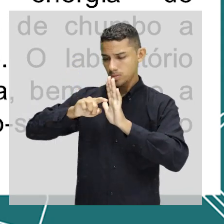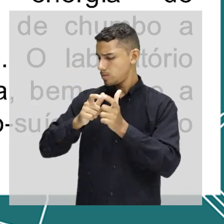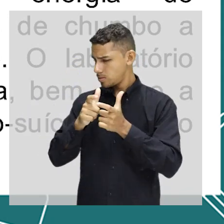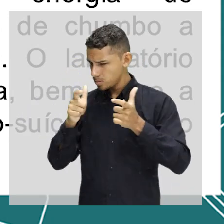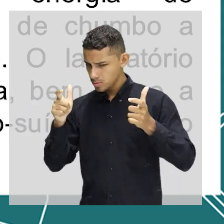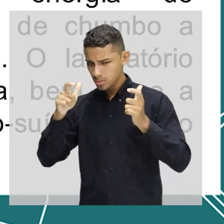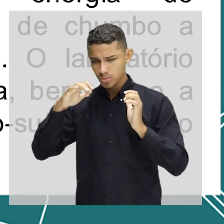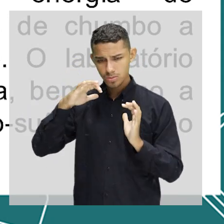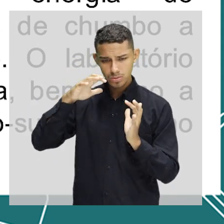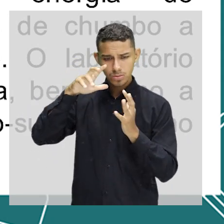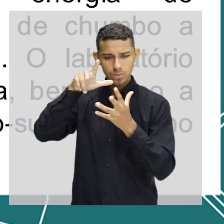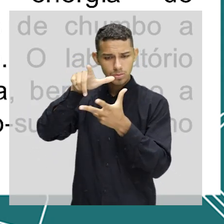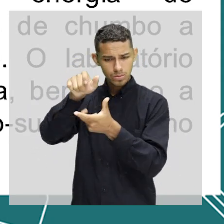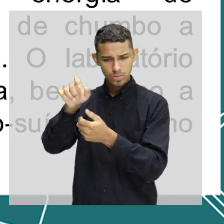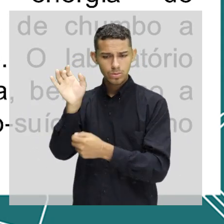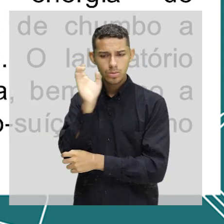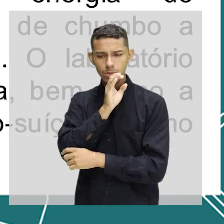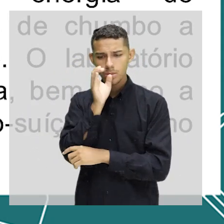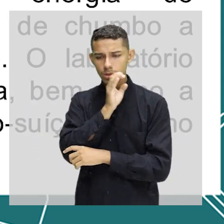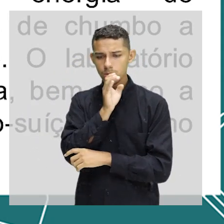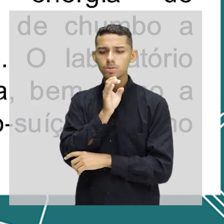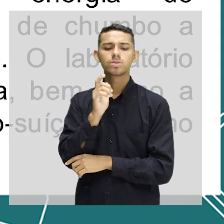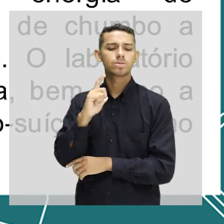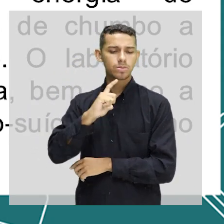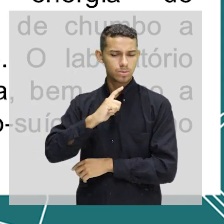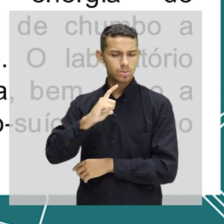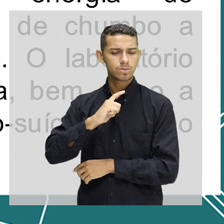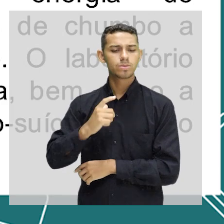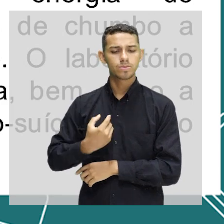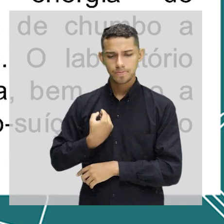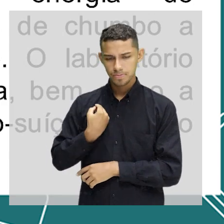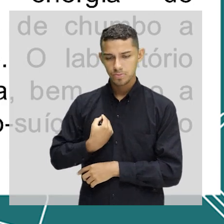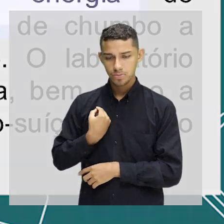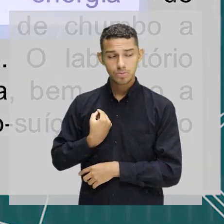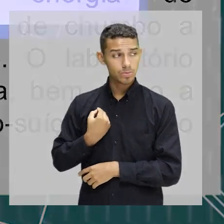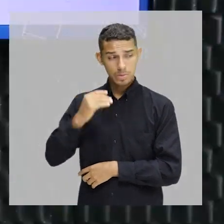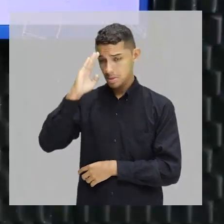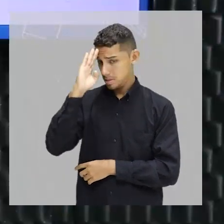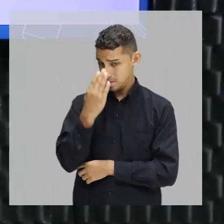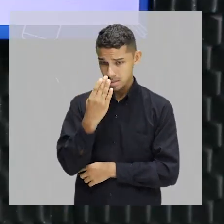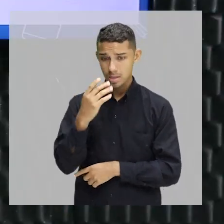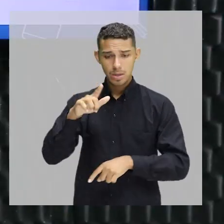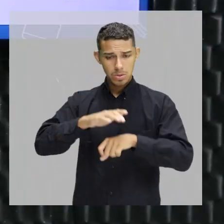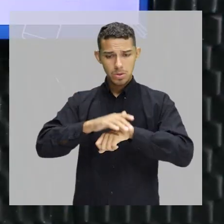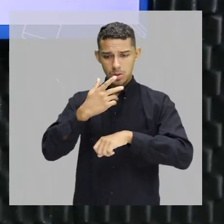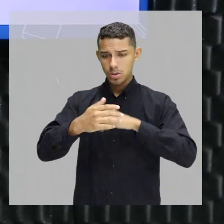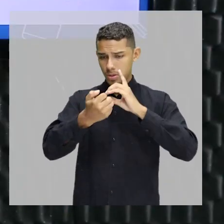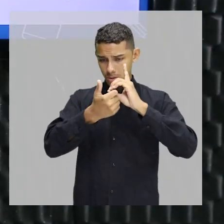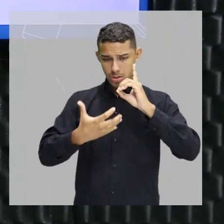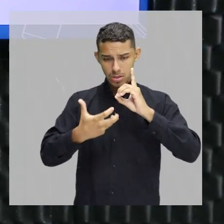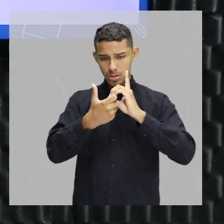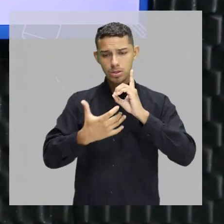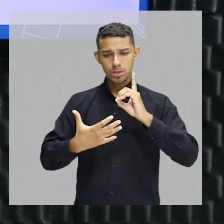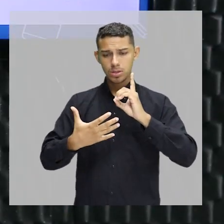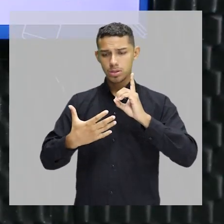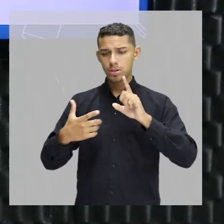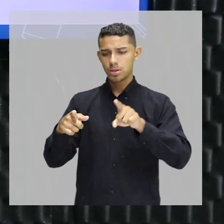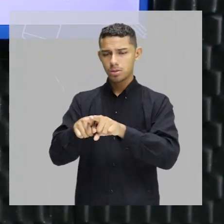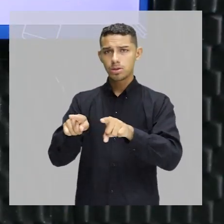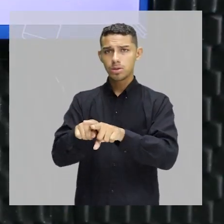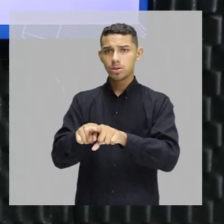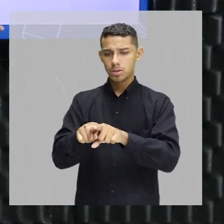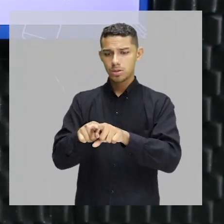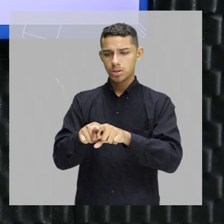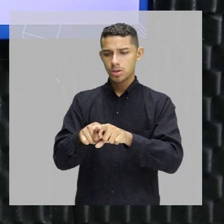do mundo, tá ok? Então, certo? O seu principal objetivo é obter dados sobre colisões de feixes de